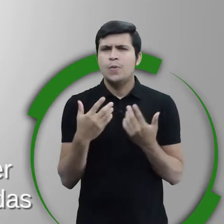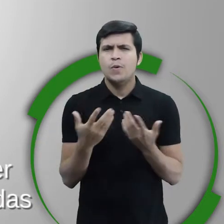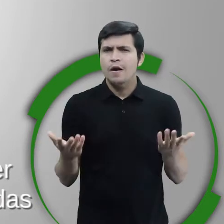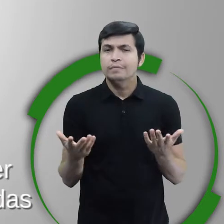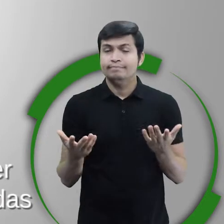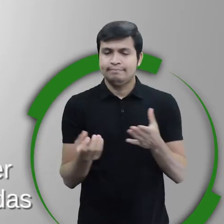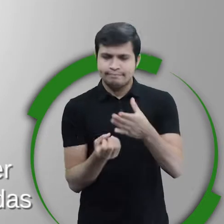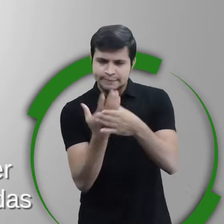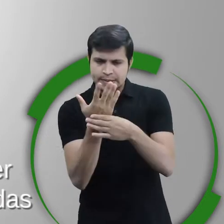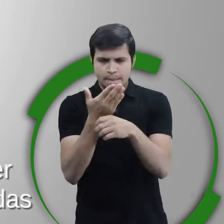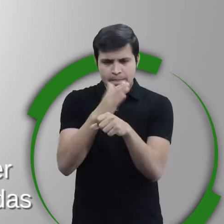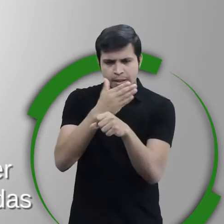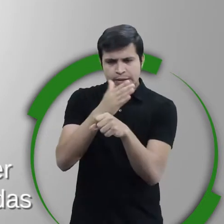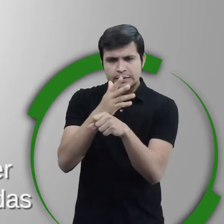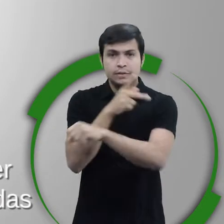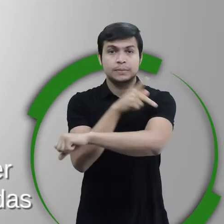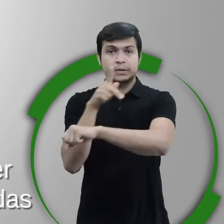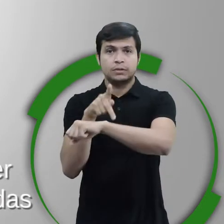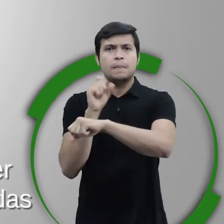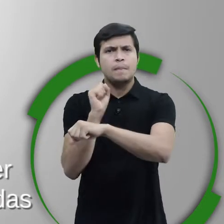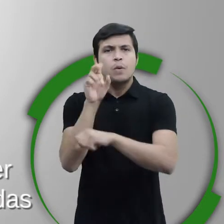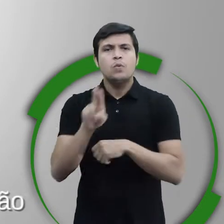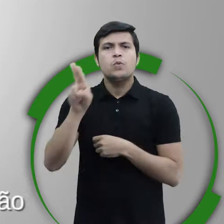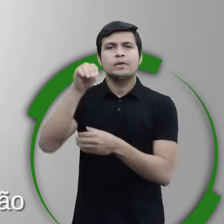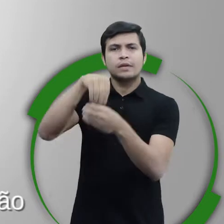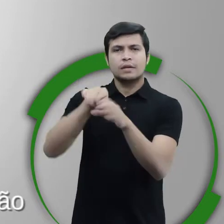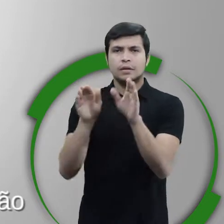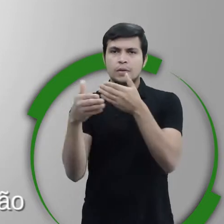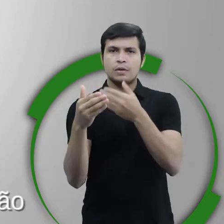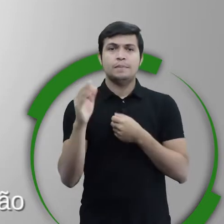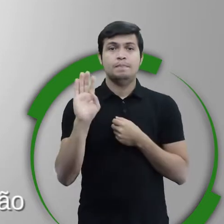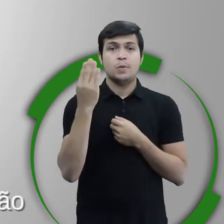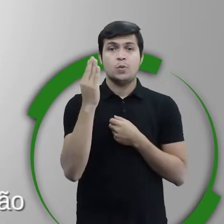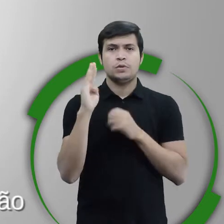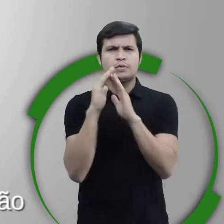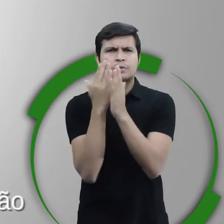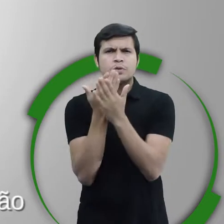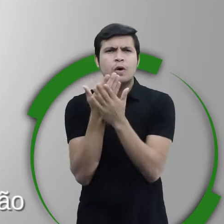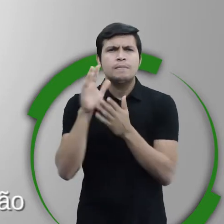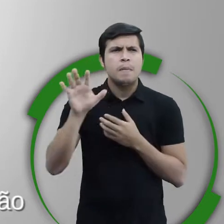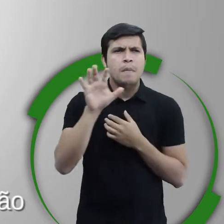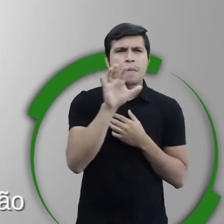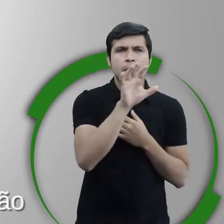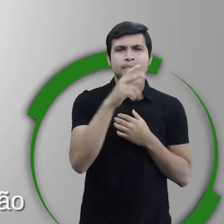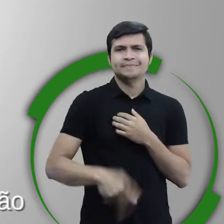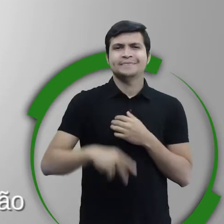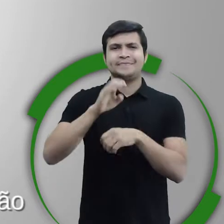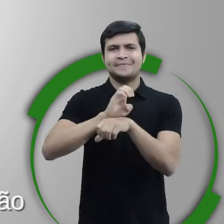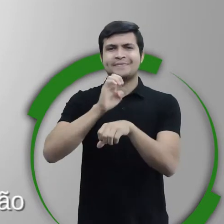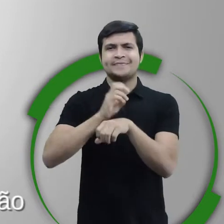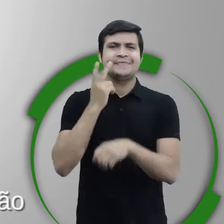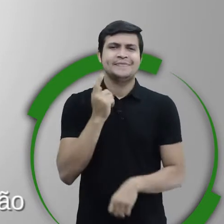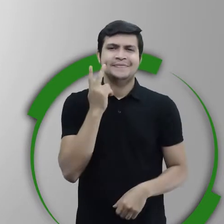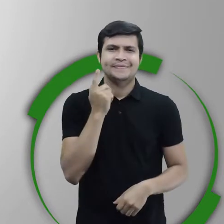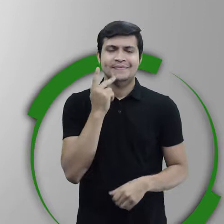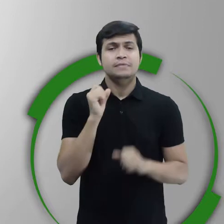de desenvolver práticas pedagógicas que podem ser utilizadas nos laboratórios de biologia das escolas públicas estaduais, para que